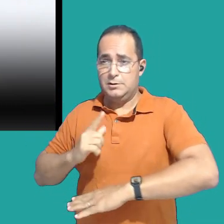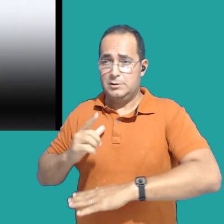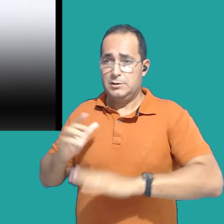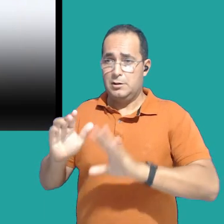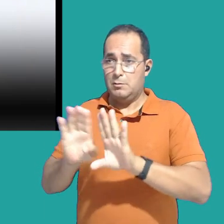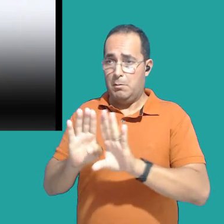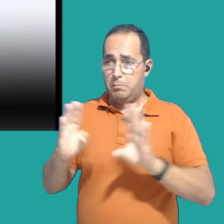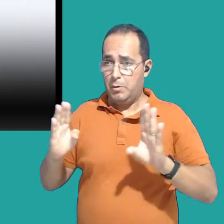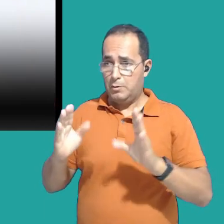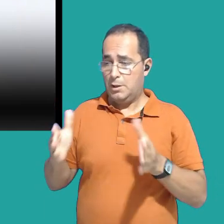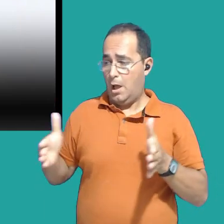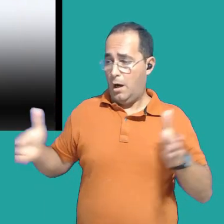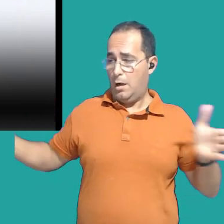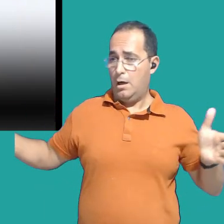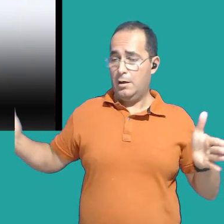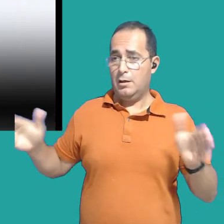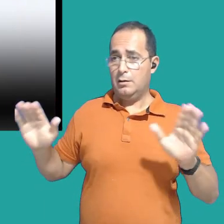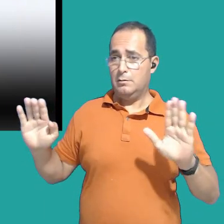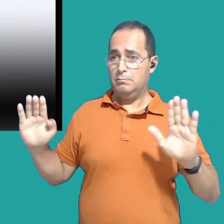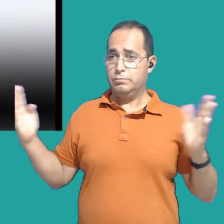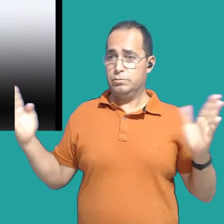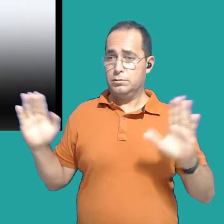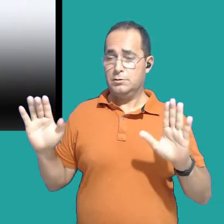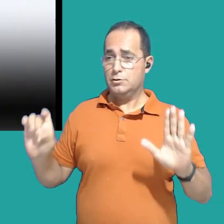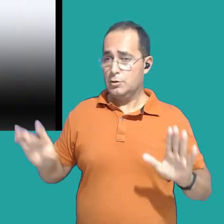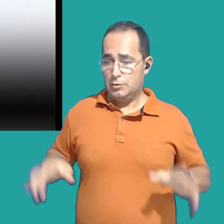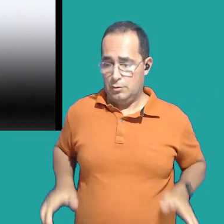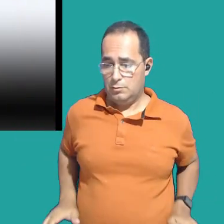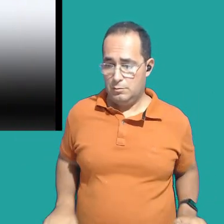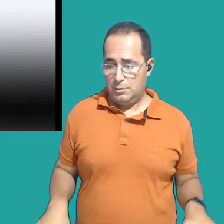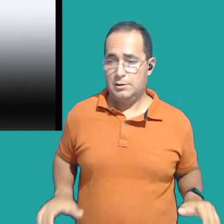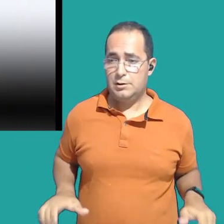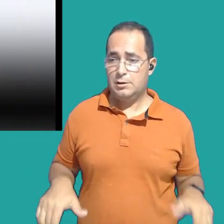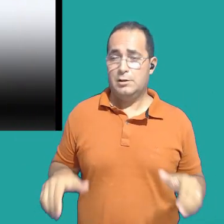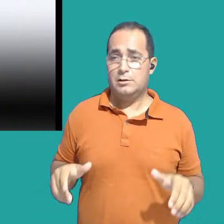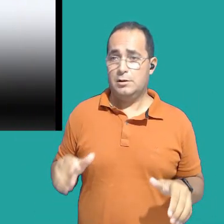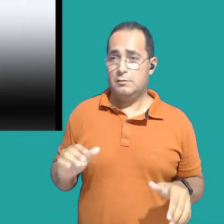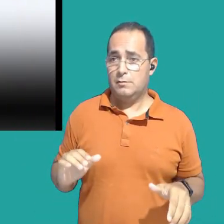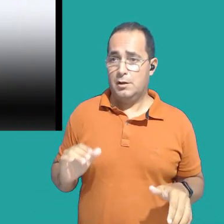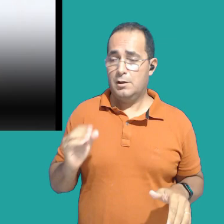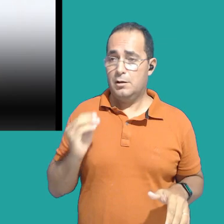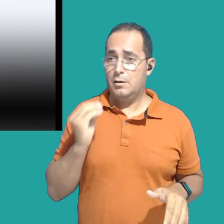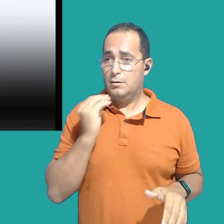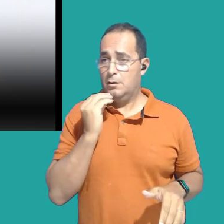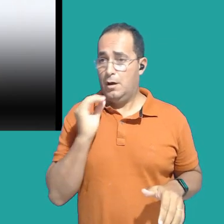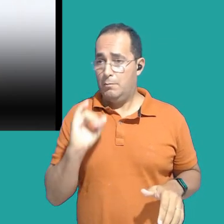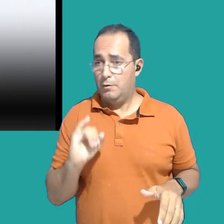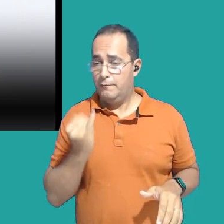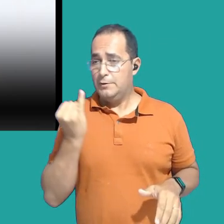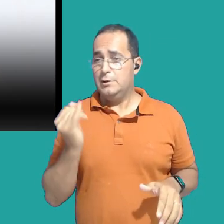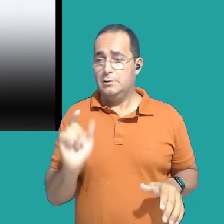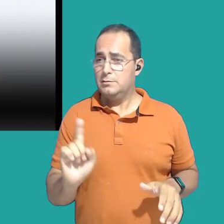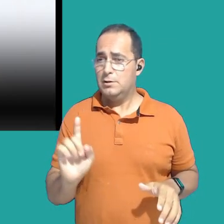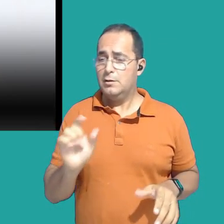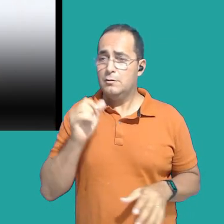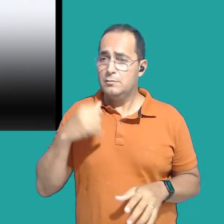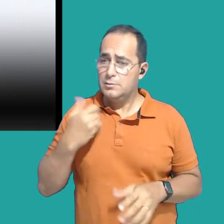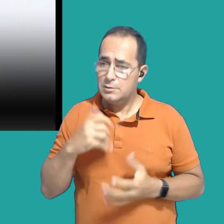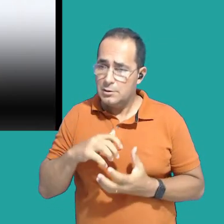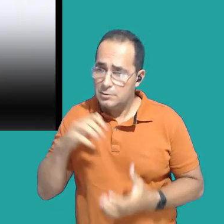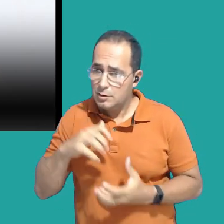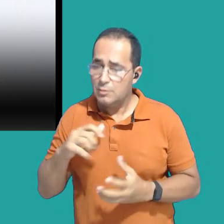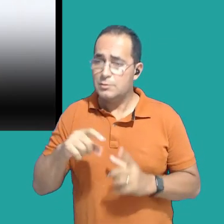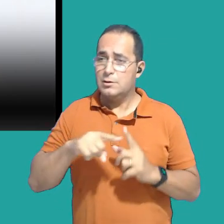rampa, se tem uma porta larga, não é só um cadeirante que vai se beneficiar disso. Uma pessoa